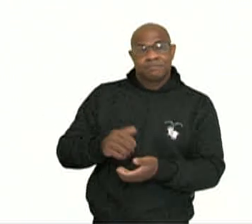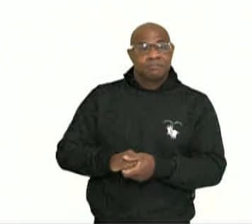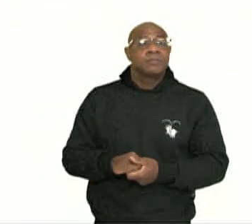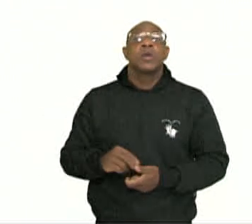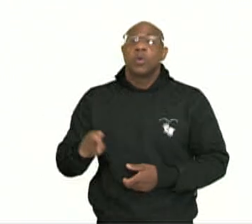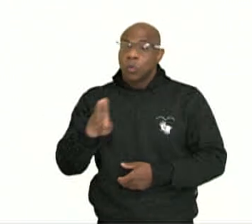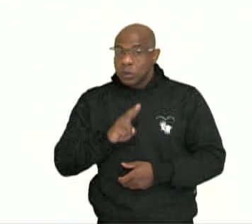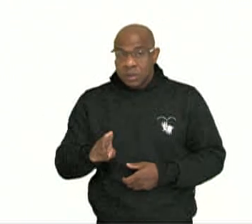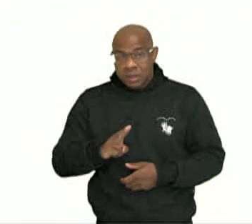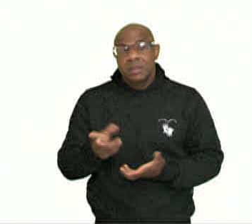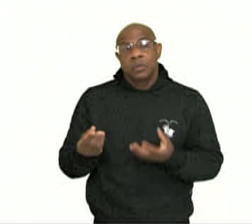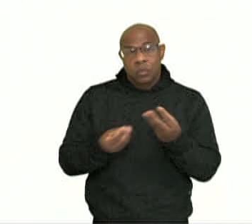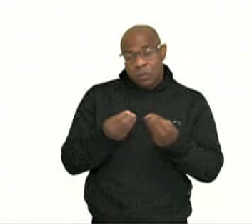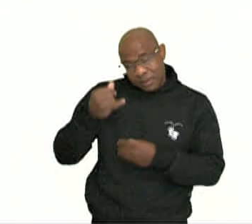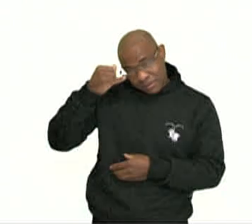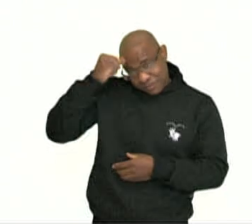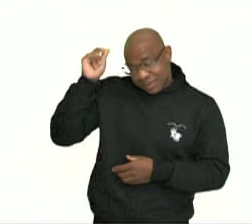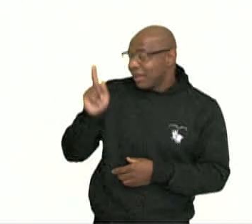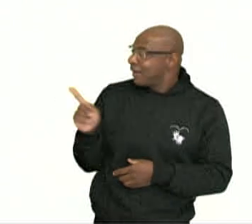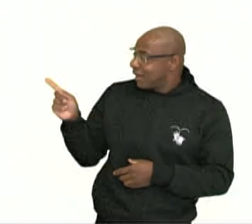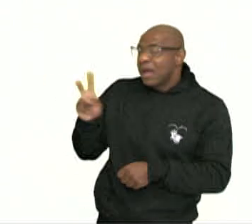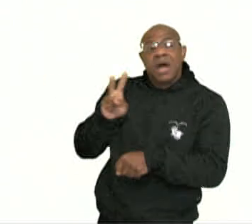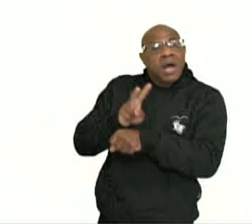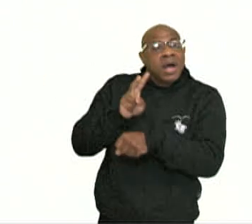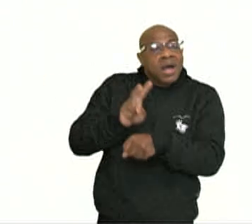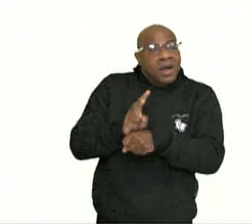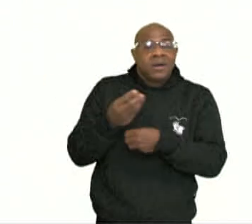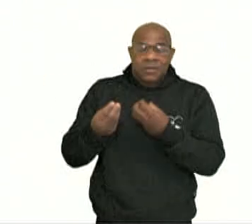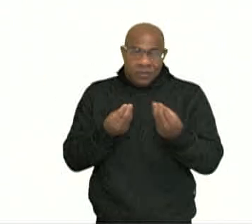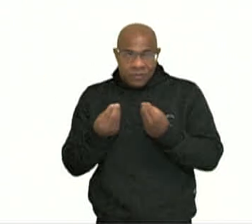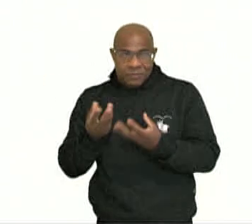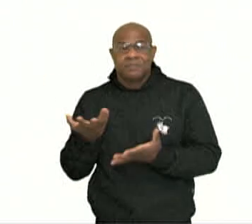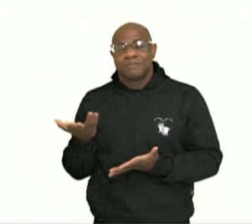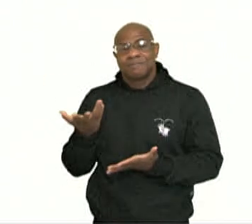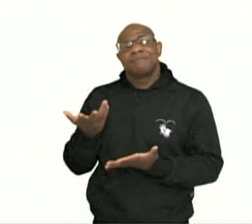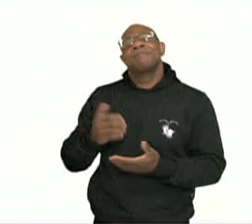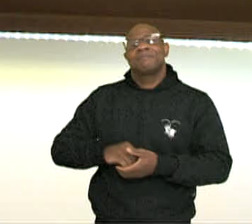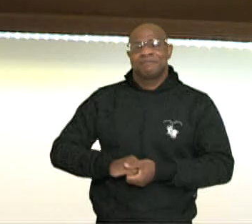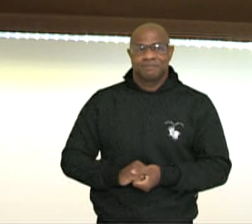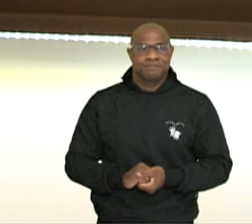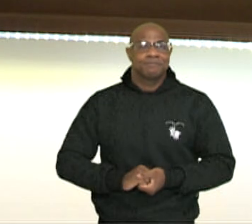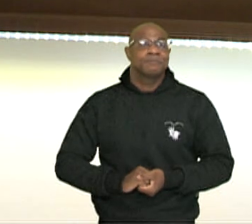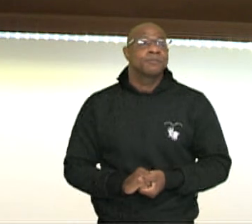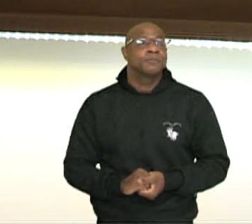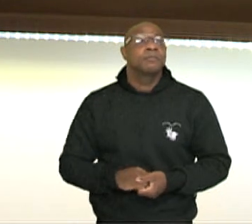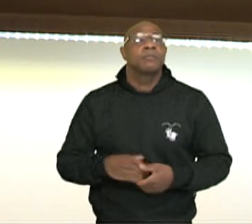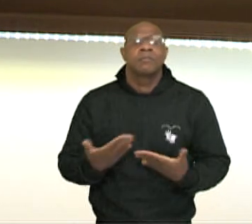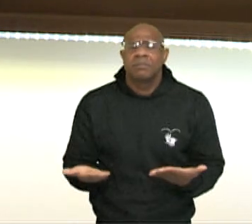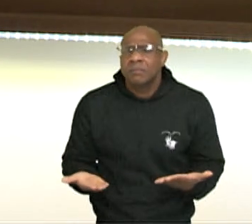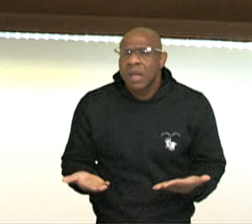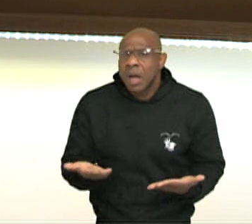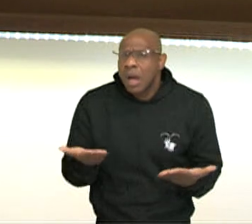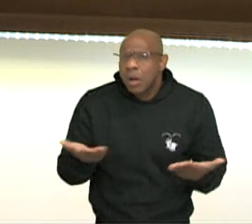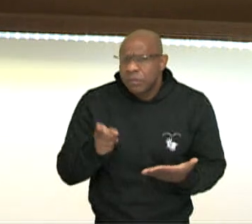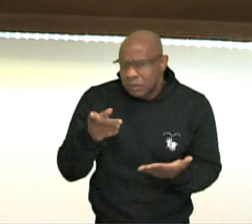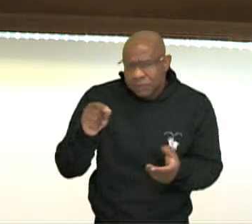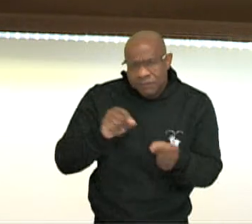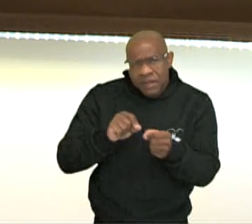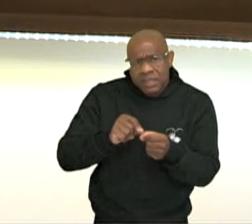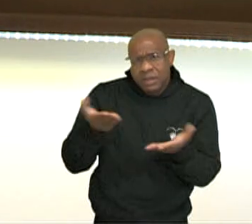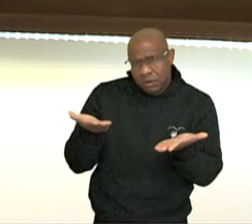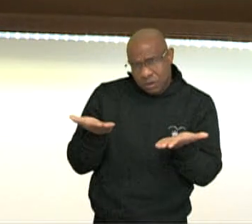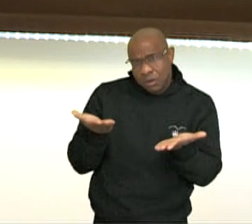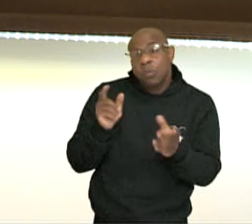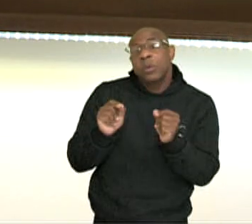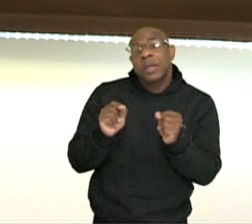essas medidas, a gente vai estar contribuindo e muito para a prevenção da filariose, ok? Agora, eu quero convidar você a